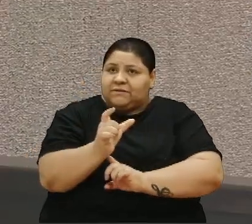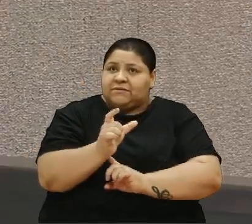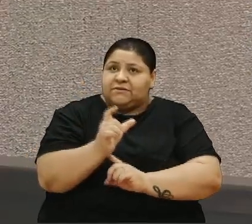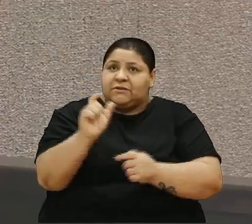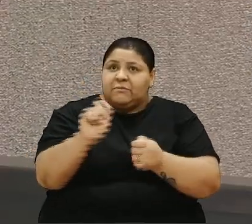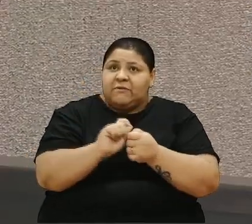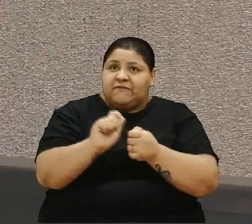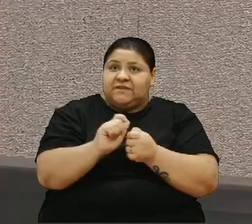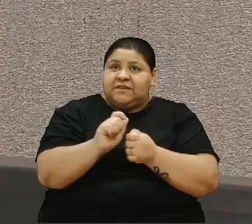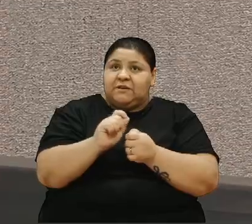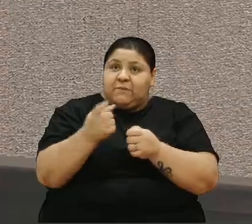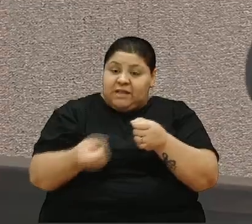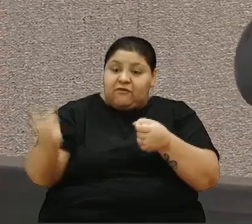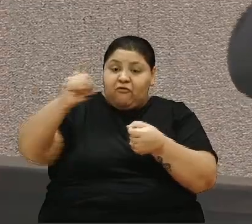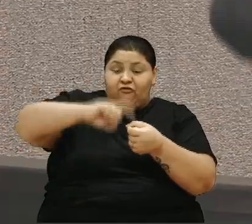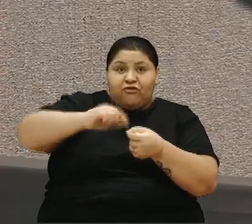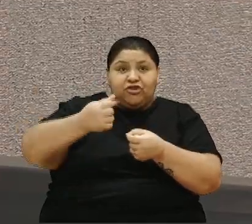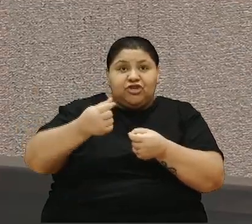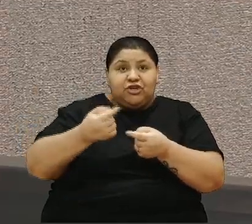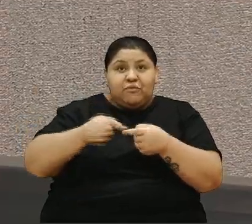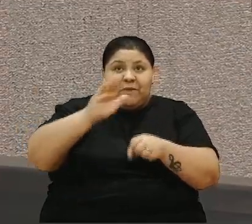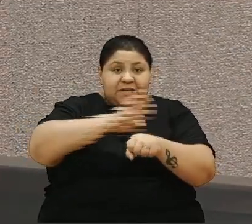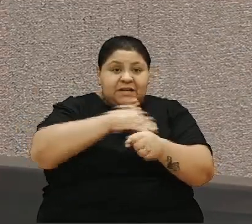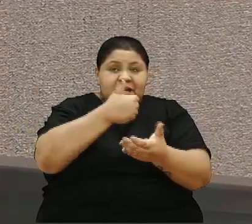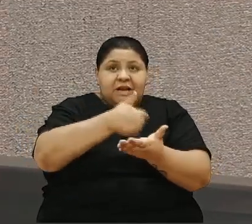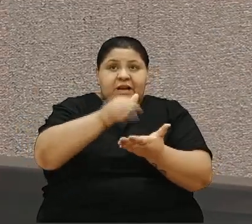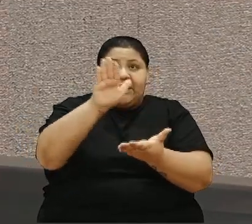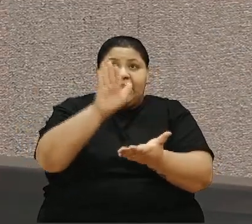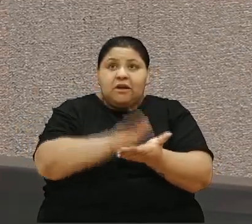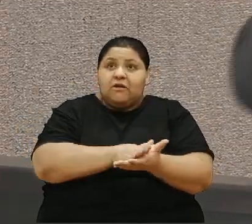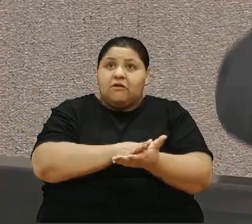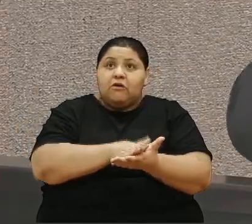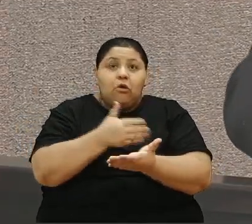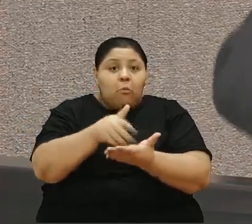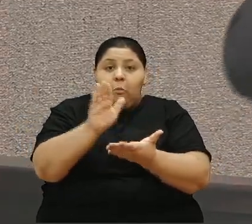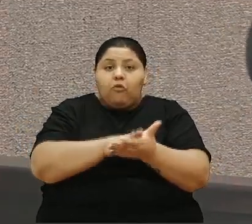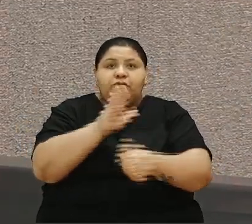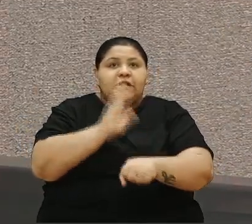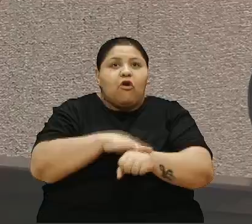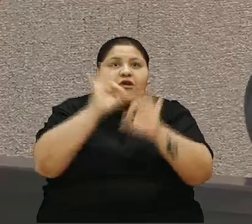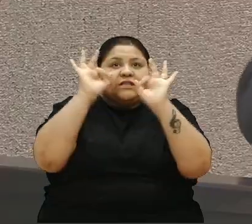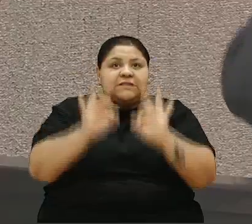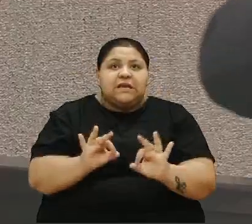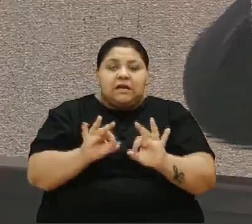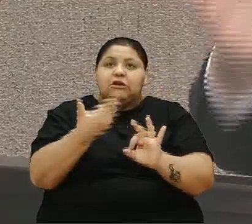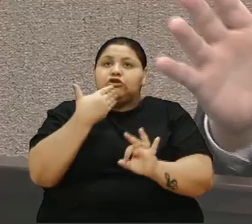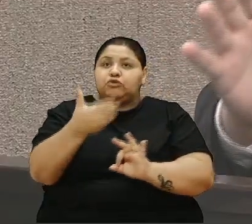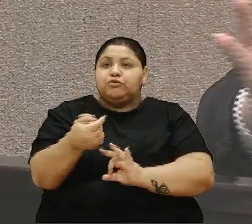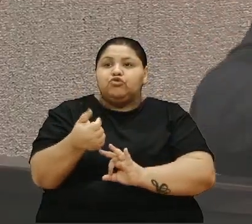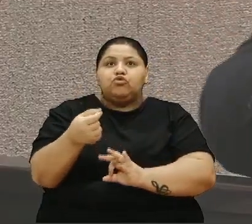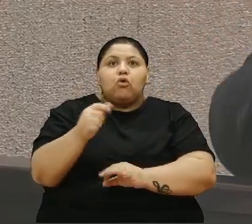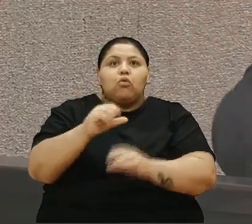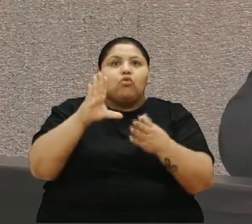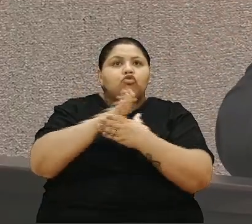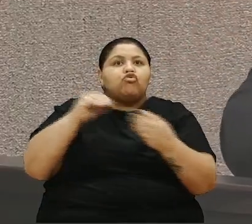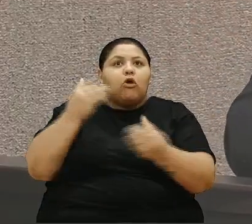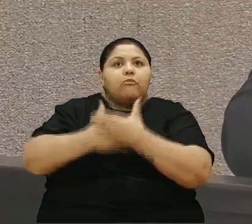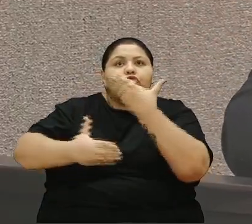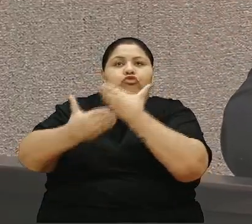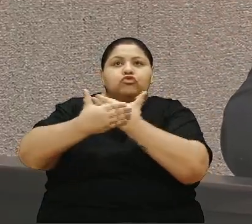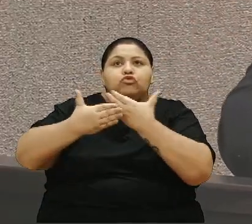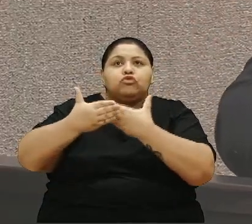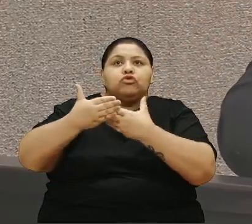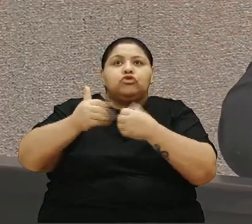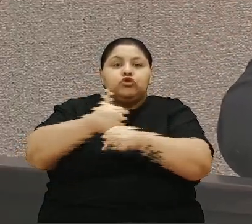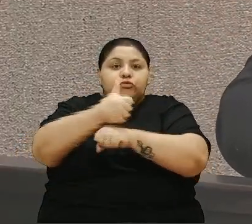fazer o troco para ele, mas na hora de multar, parece que desce uma espaçonave e multa na hora. Na hora de tu pedir o troco, some todos os agentes de